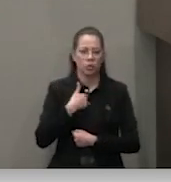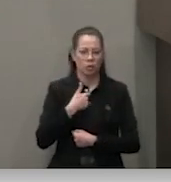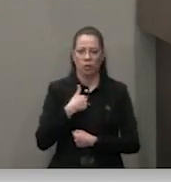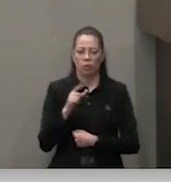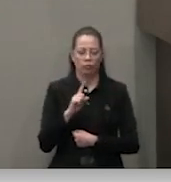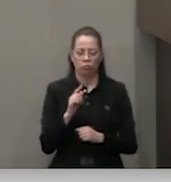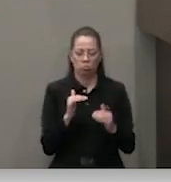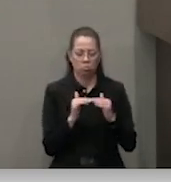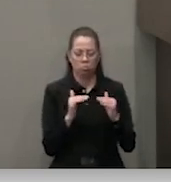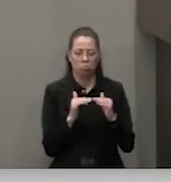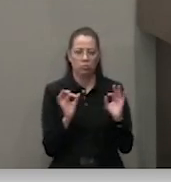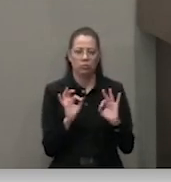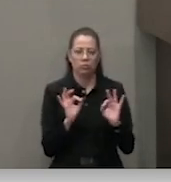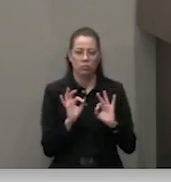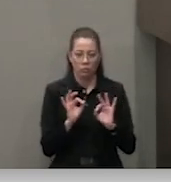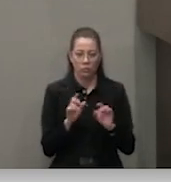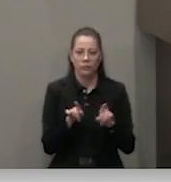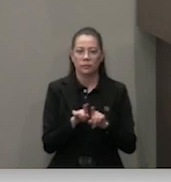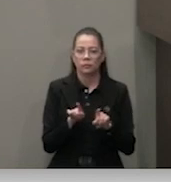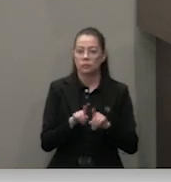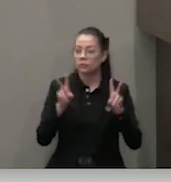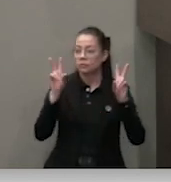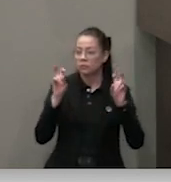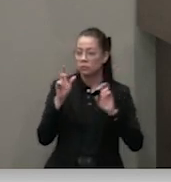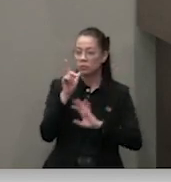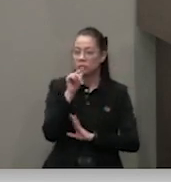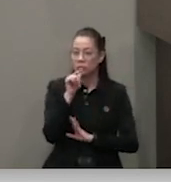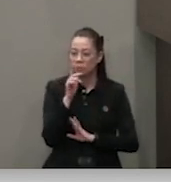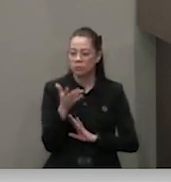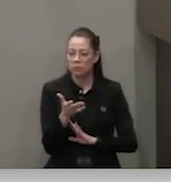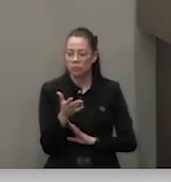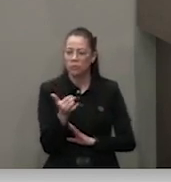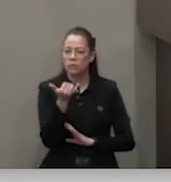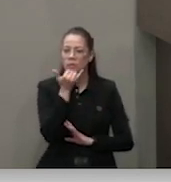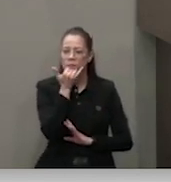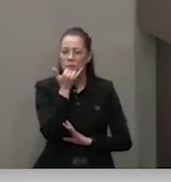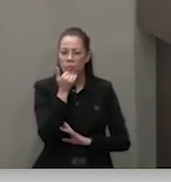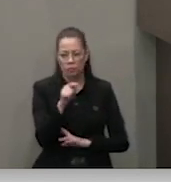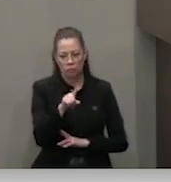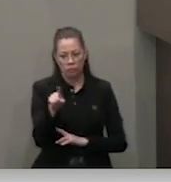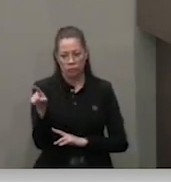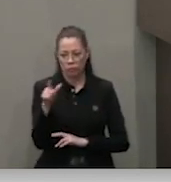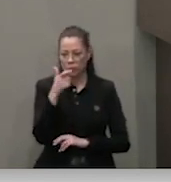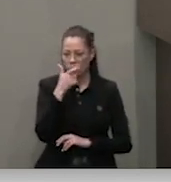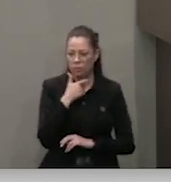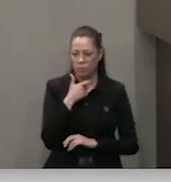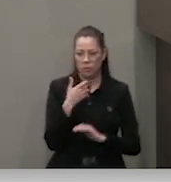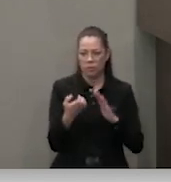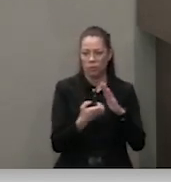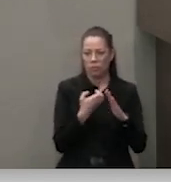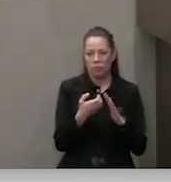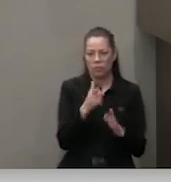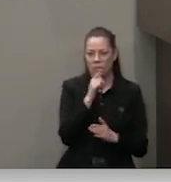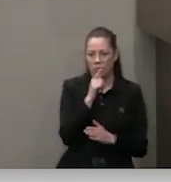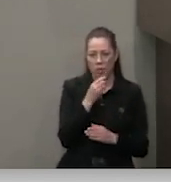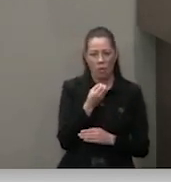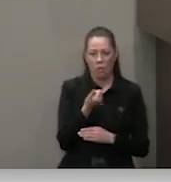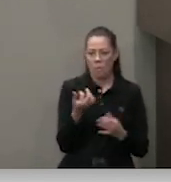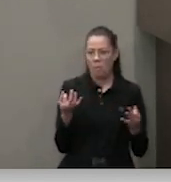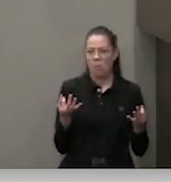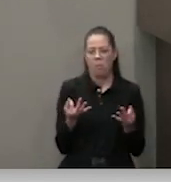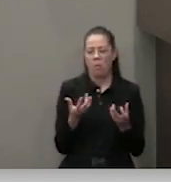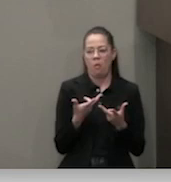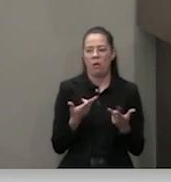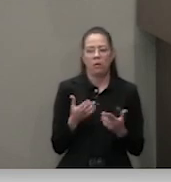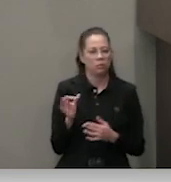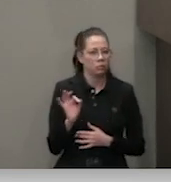para concordar isso vale também pra questão da água Me desculpe os colegas que acham que a Corsan tá fazendo tudo que está ao seu